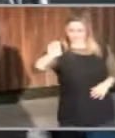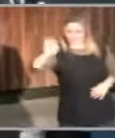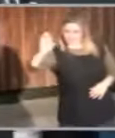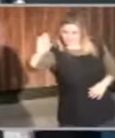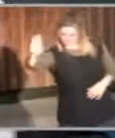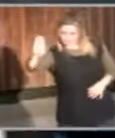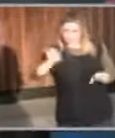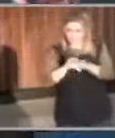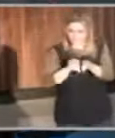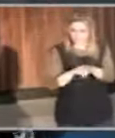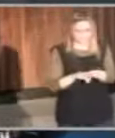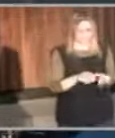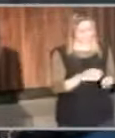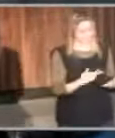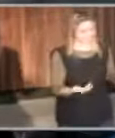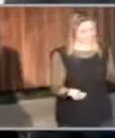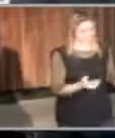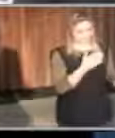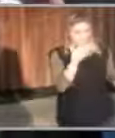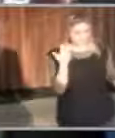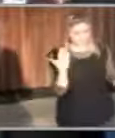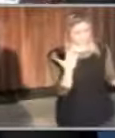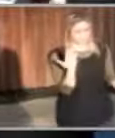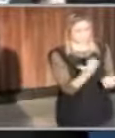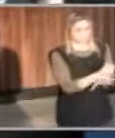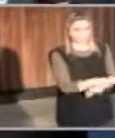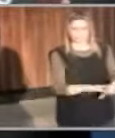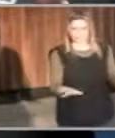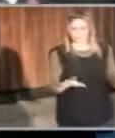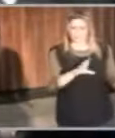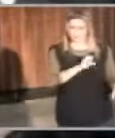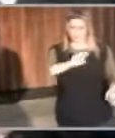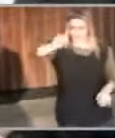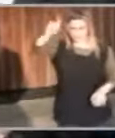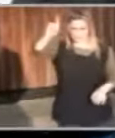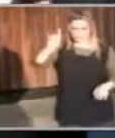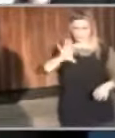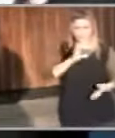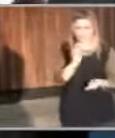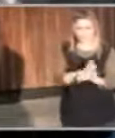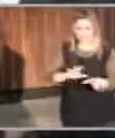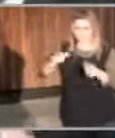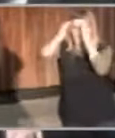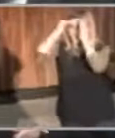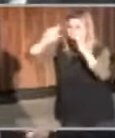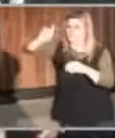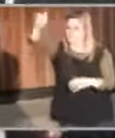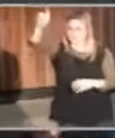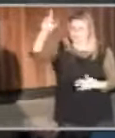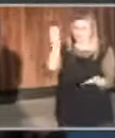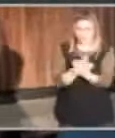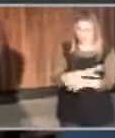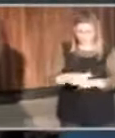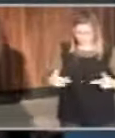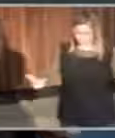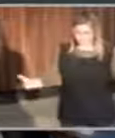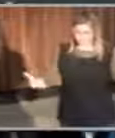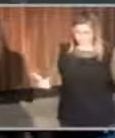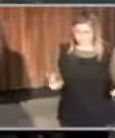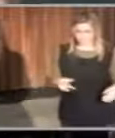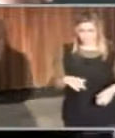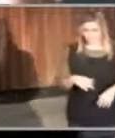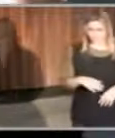Egito. Eram aquelas pessoas que tinham visto durante 40 anos o maná cair do céu. Eles tinham visto